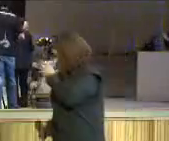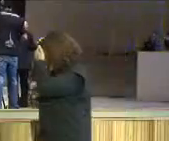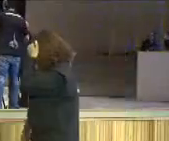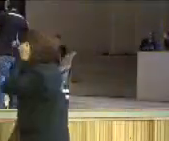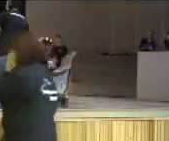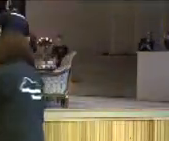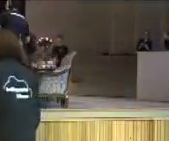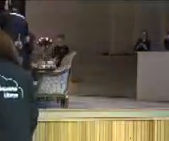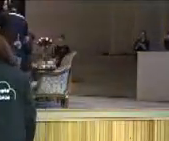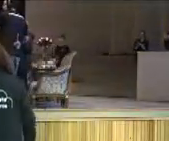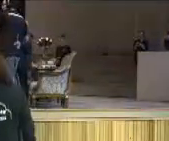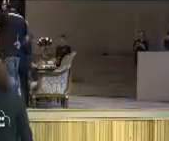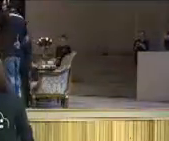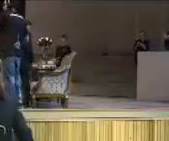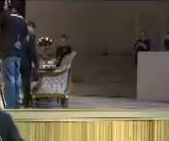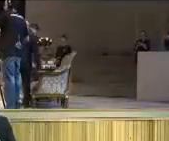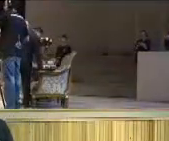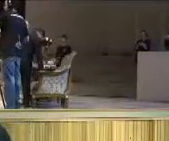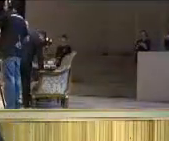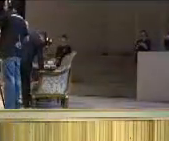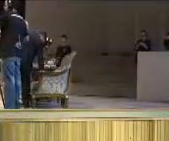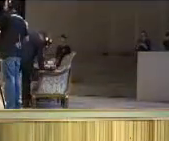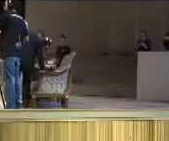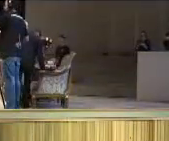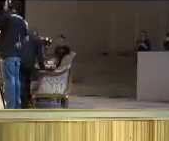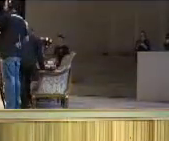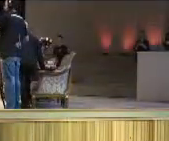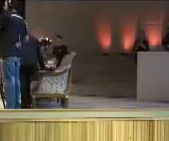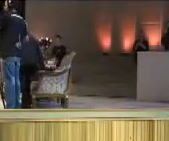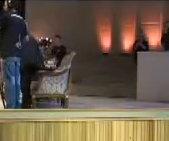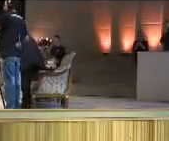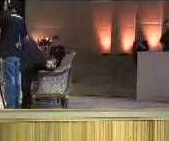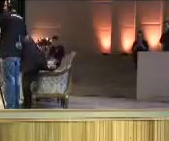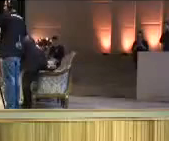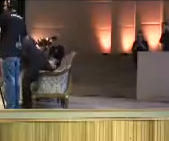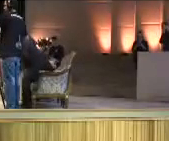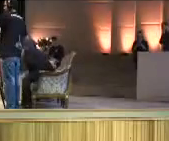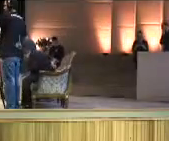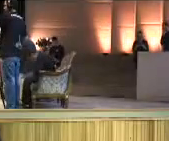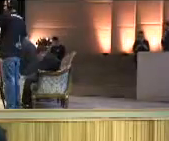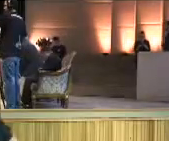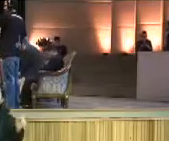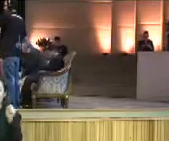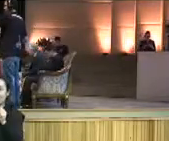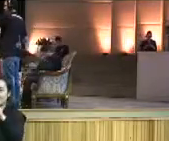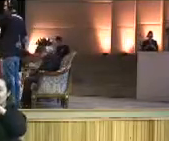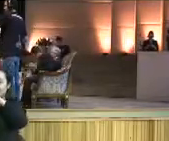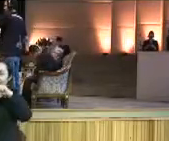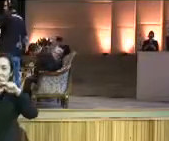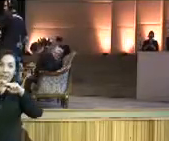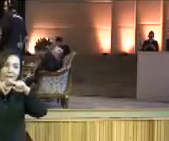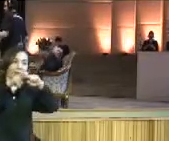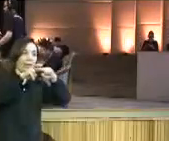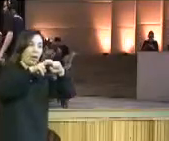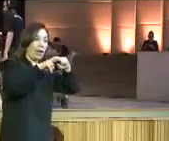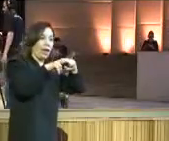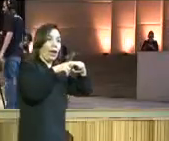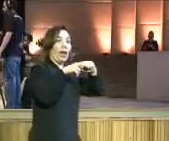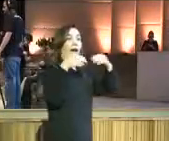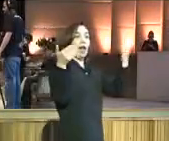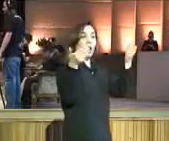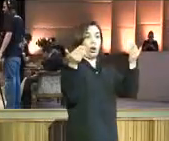preciso do Senhor. Você pode sentar-se, querido. Queria convidar você a abrir sua Bíblia no Salmo de